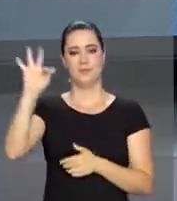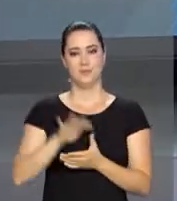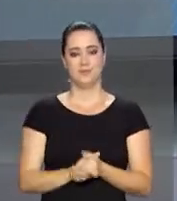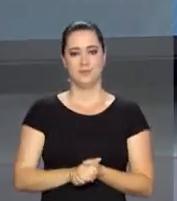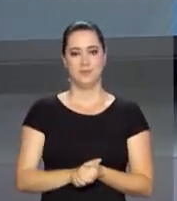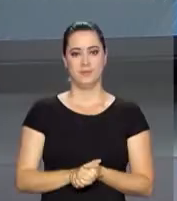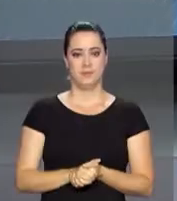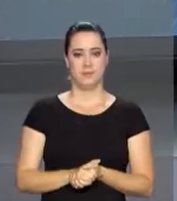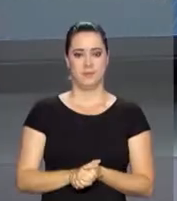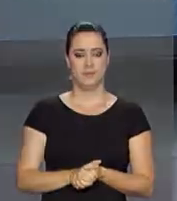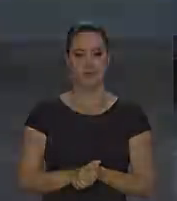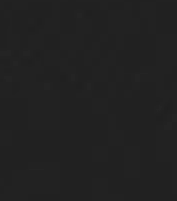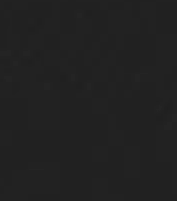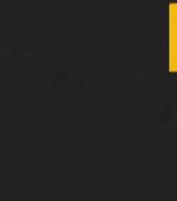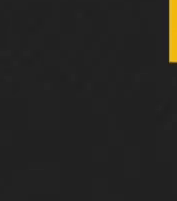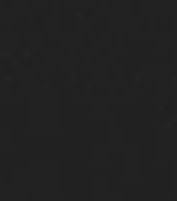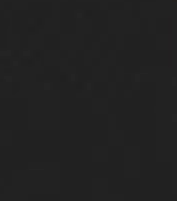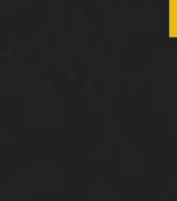do governo federal